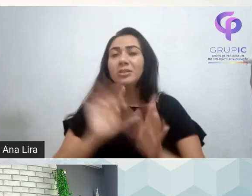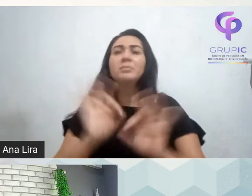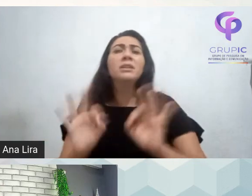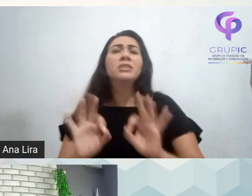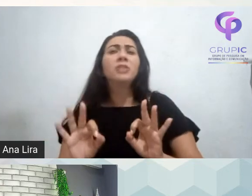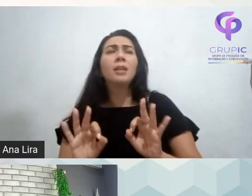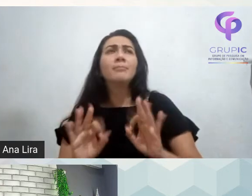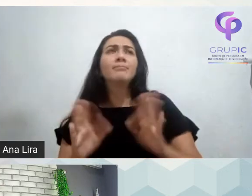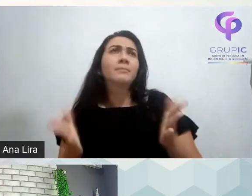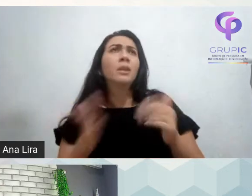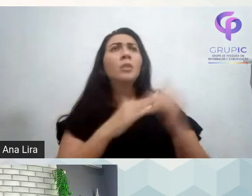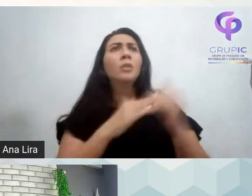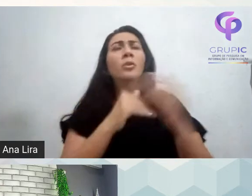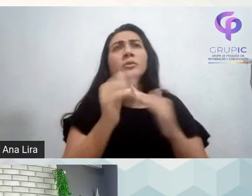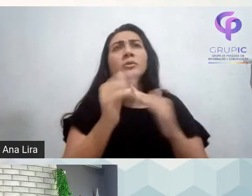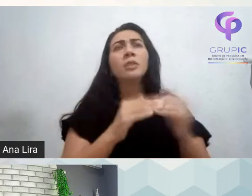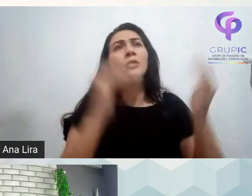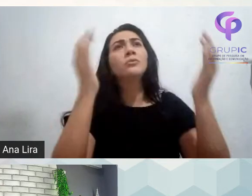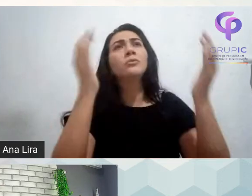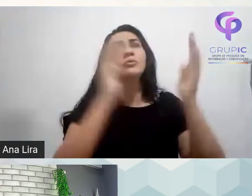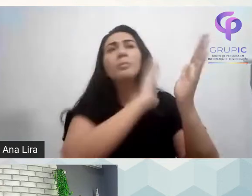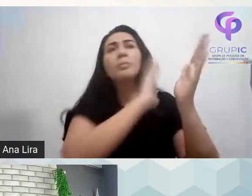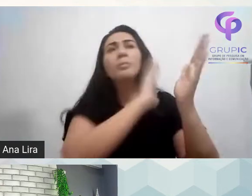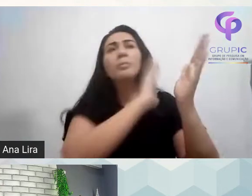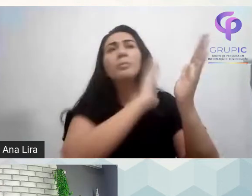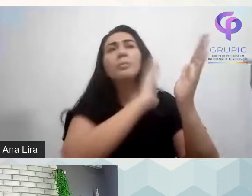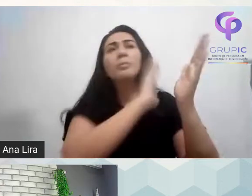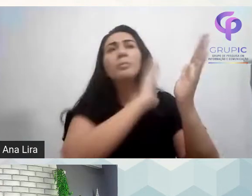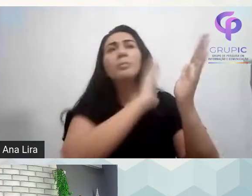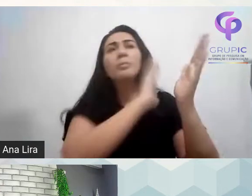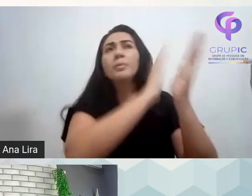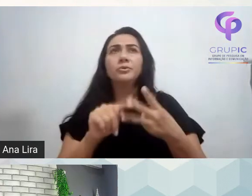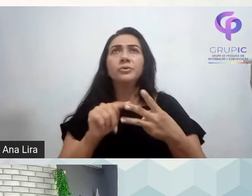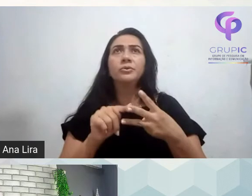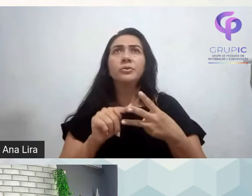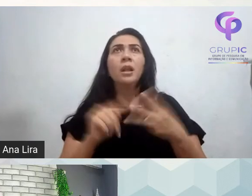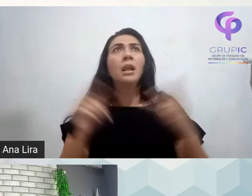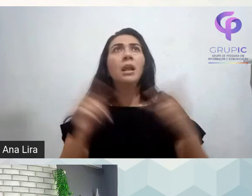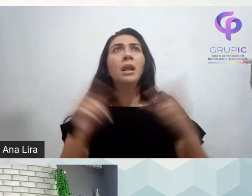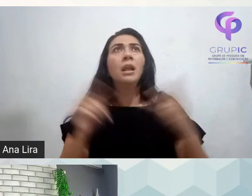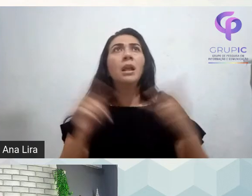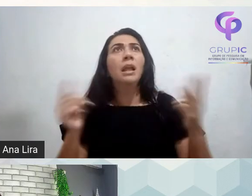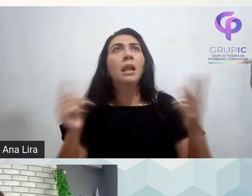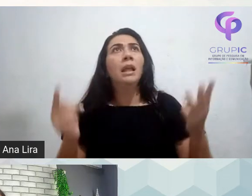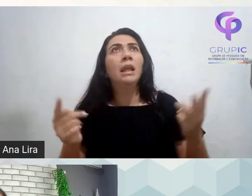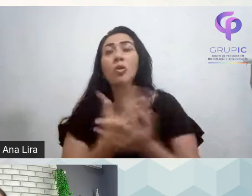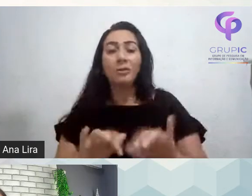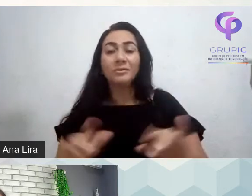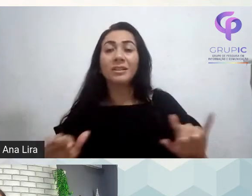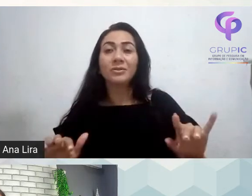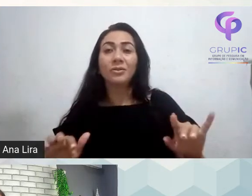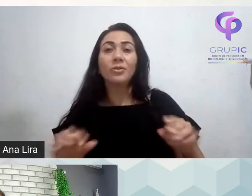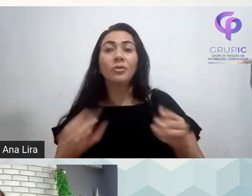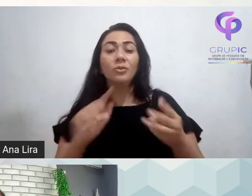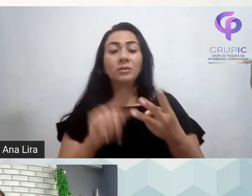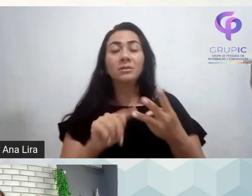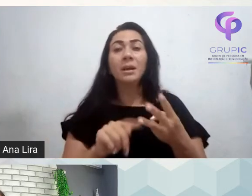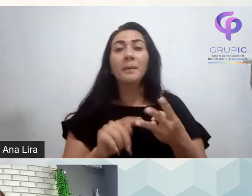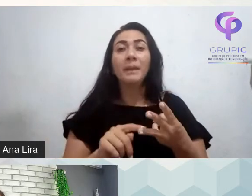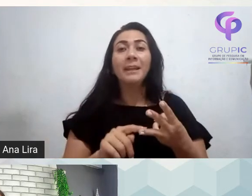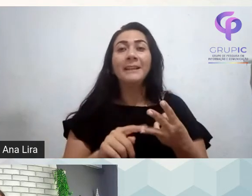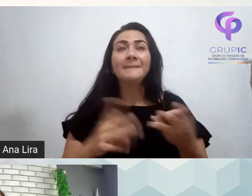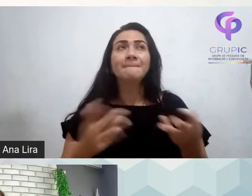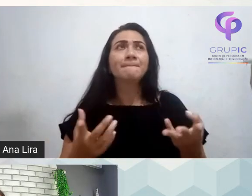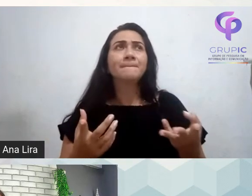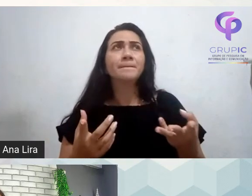técnicos que fazem a manutenção daquele equipamento, eu quero fazer a aquisição daquele equipamento X, porque dependendo